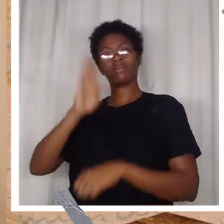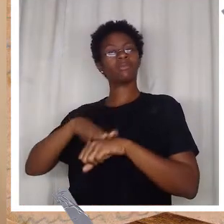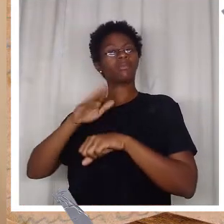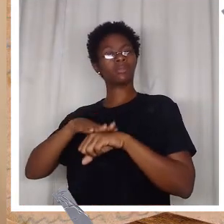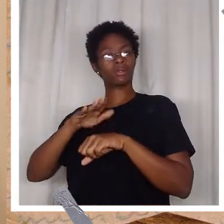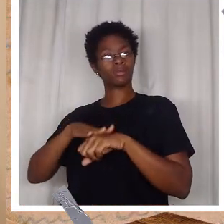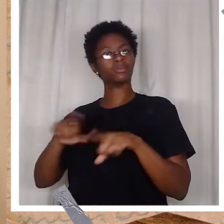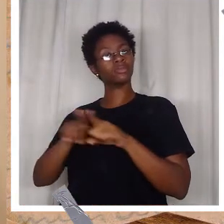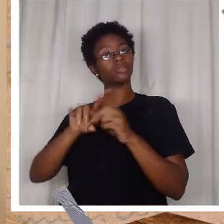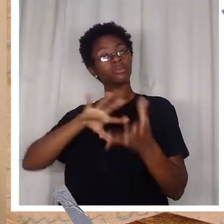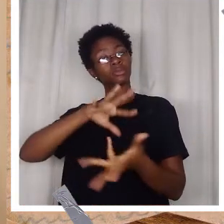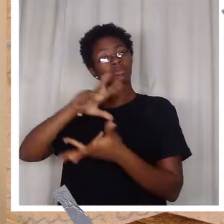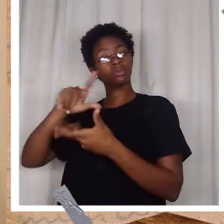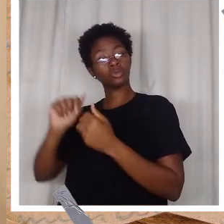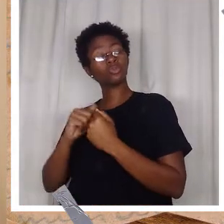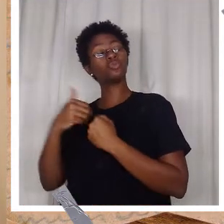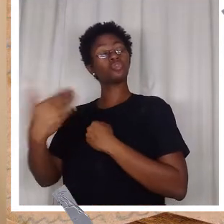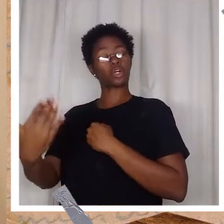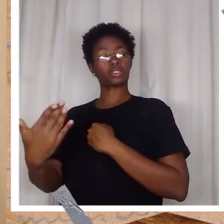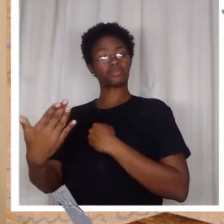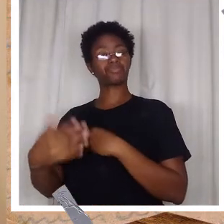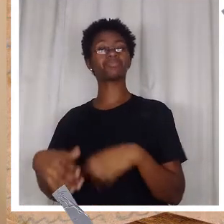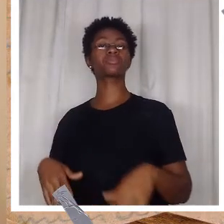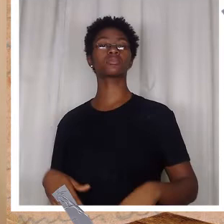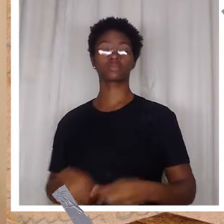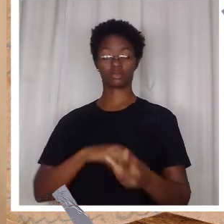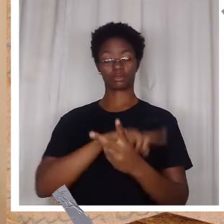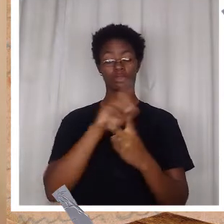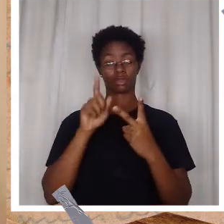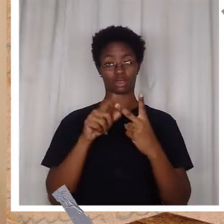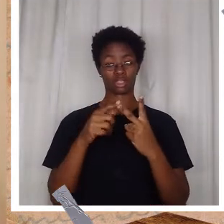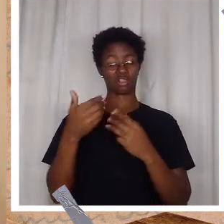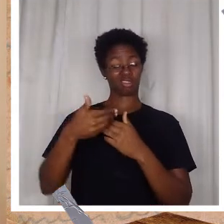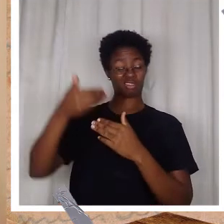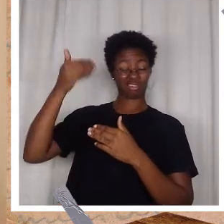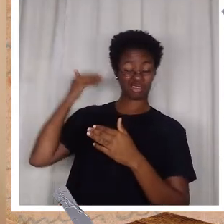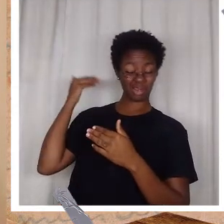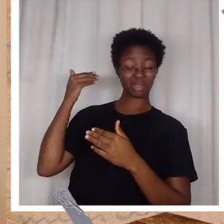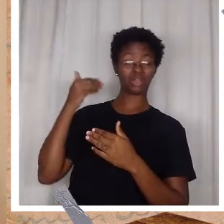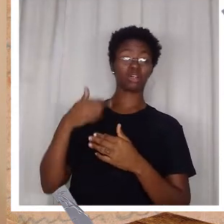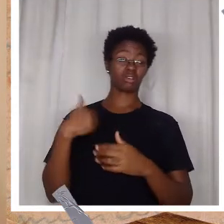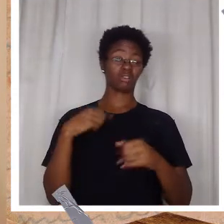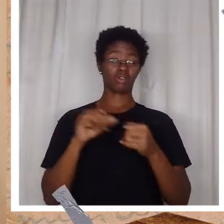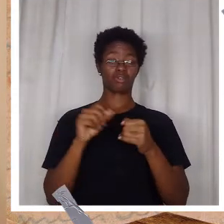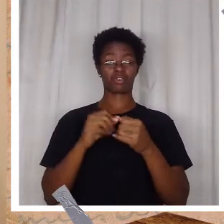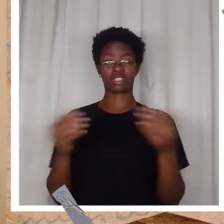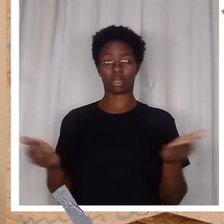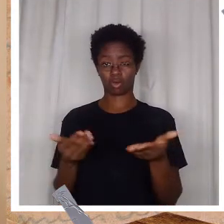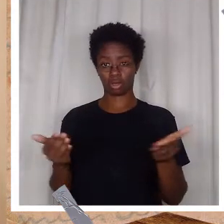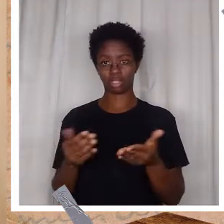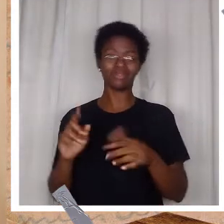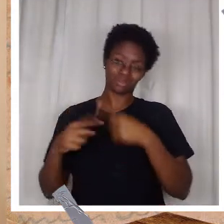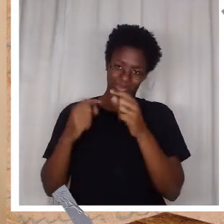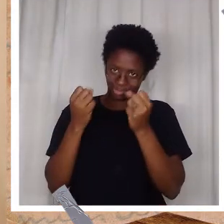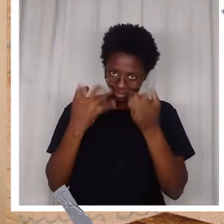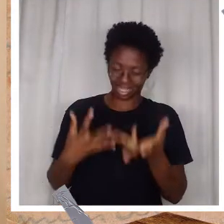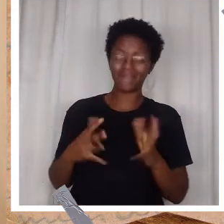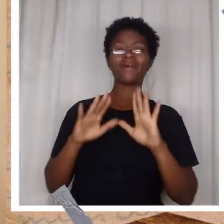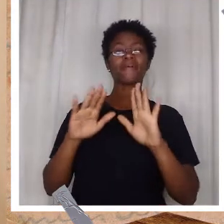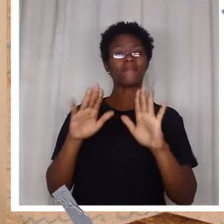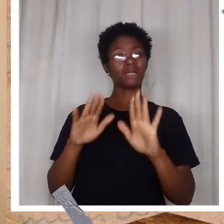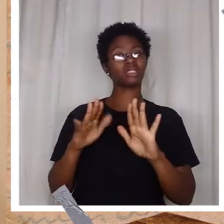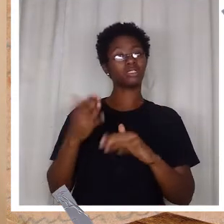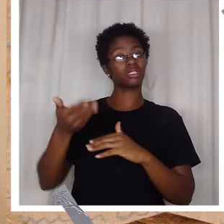o mundo que o rodeava. A minha versão anterior, a que eu estou fazendo agora, que eu vou dizer, eu fazia um